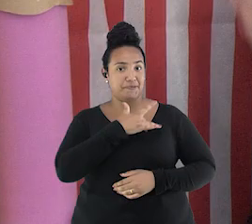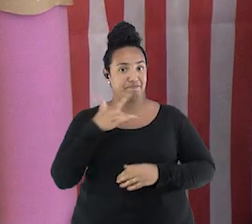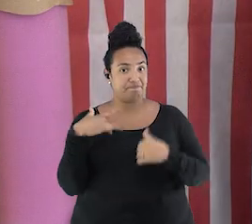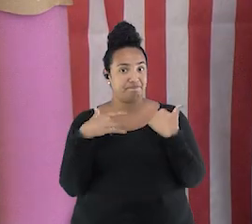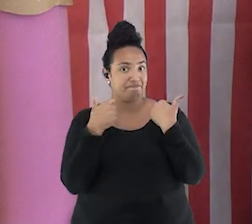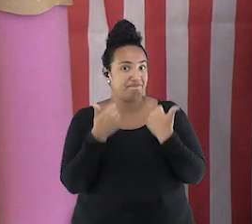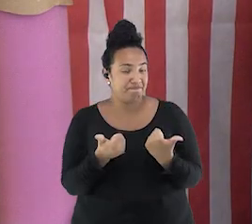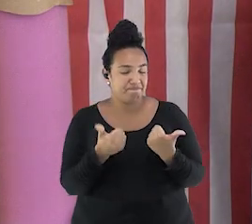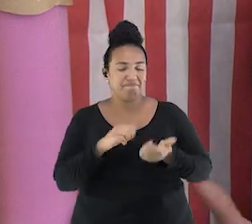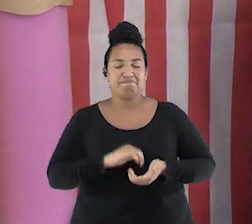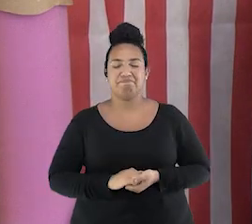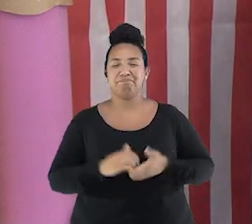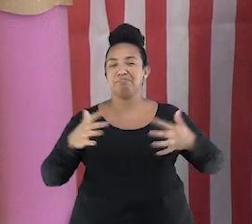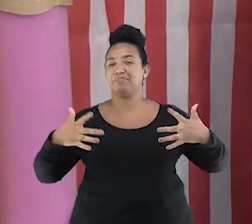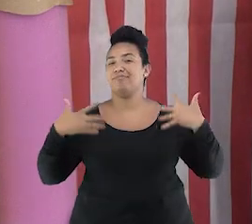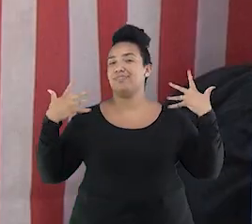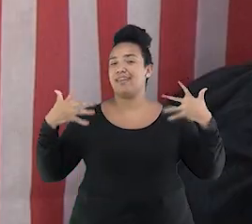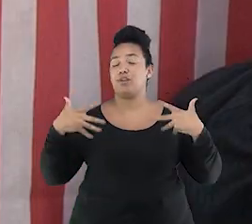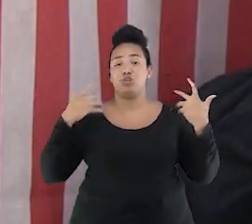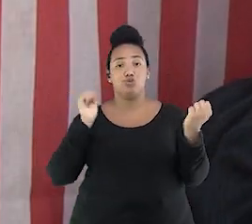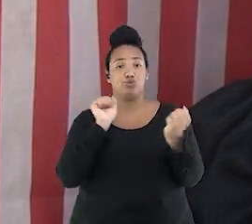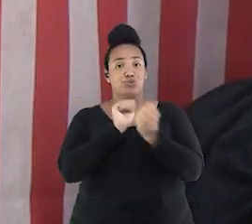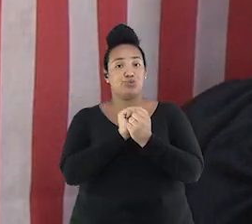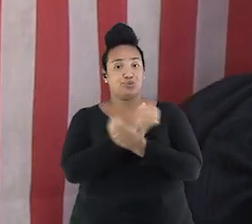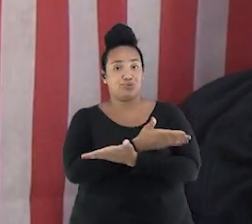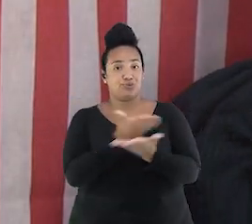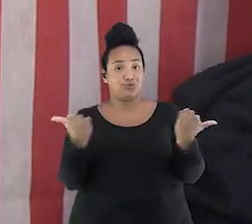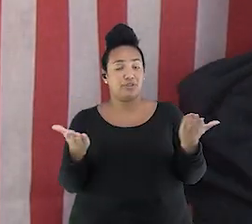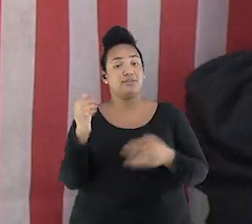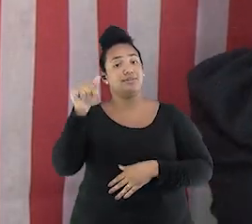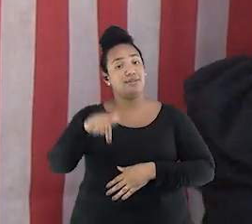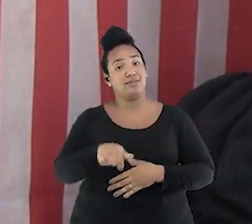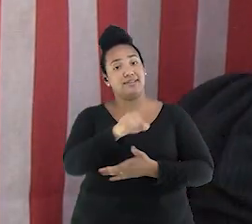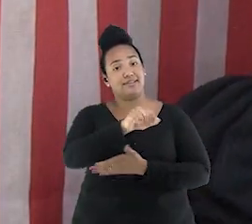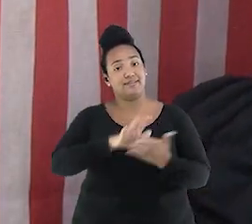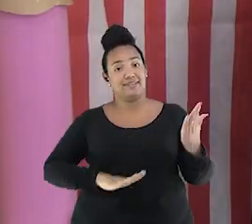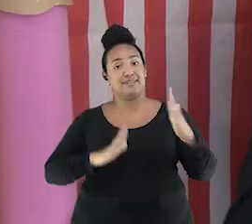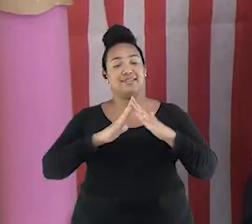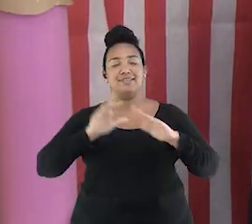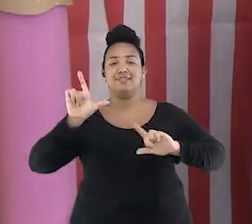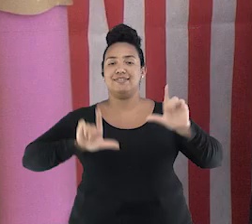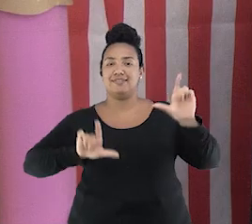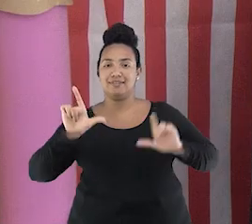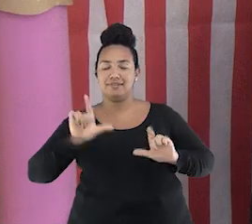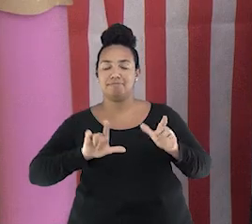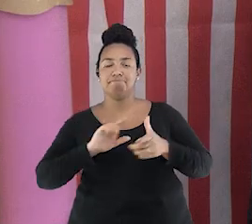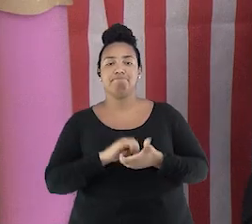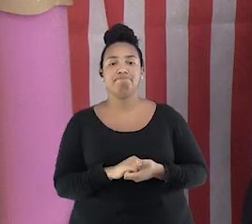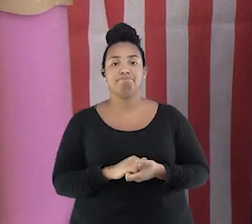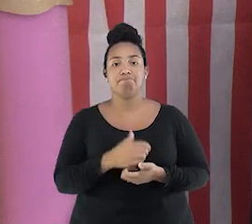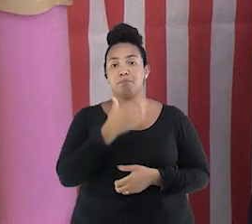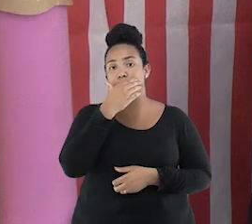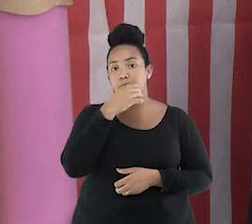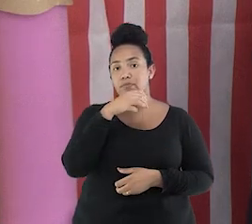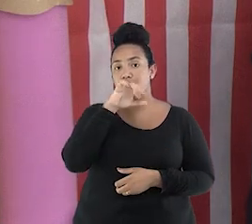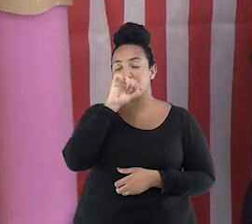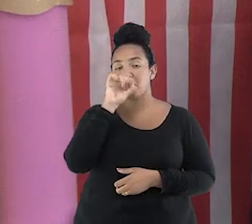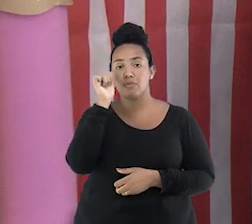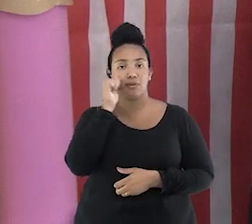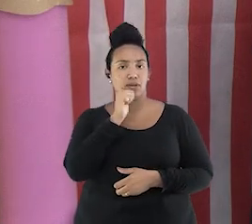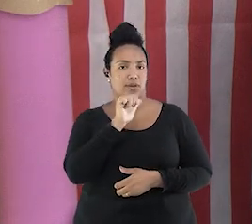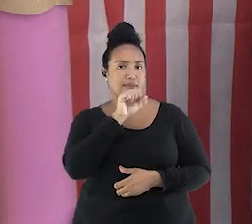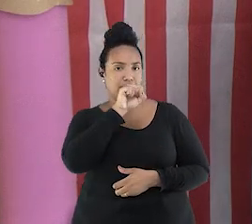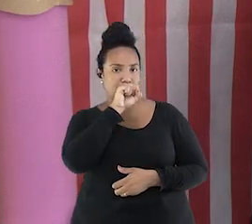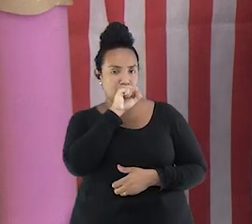Tudo bem? Que alegria ter vocês aqui no Dever em Casa na TV. Responsáveis, já